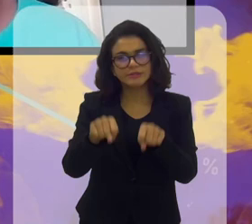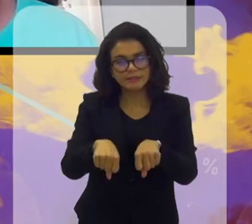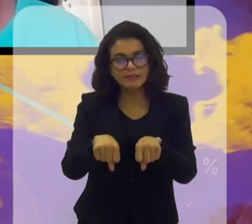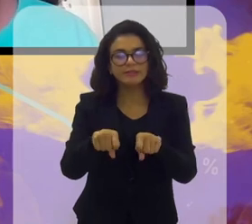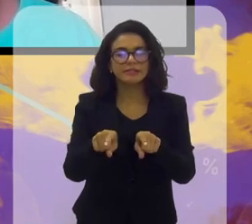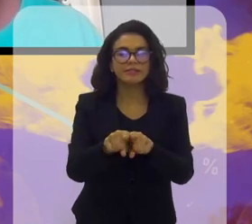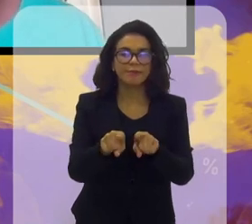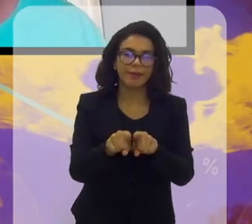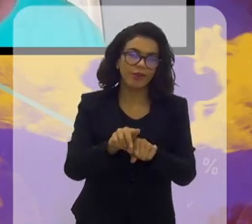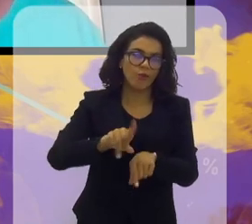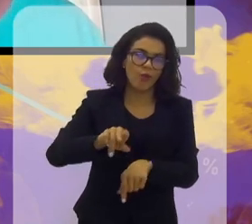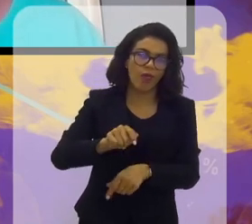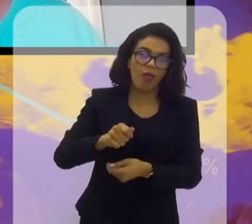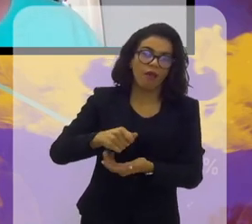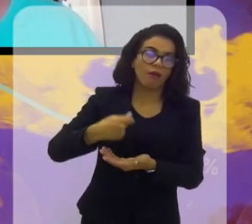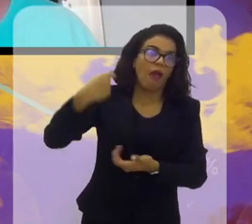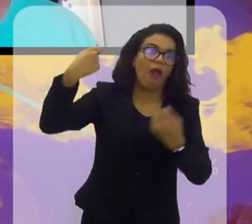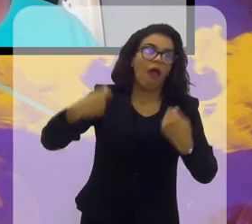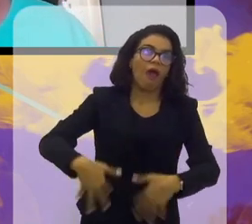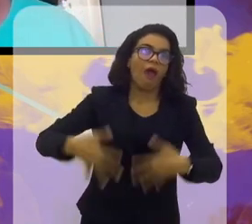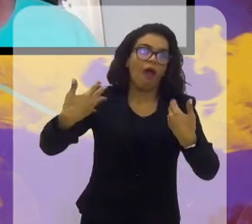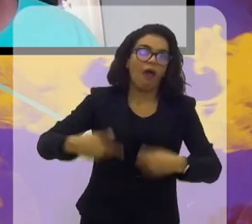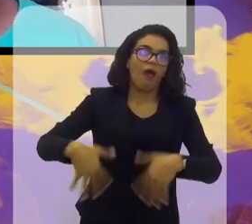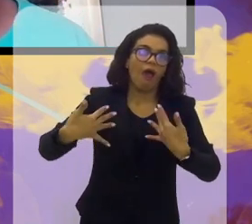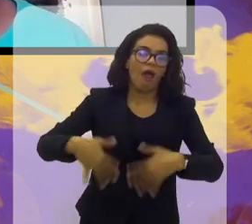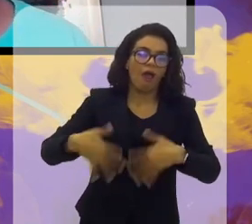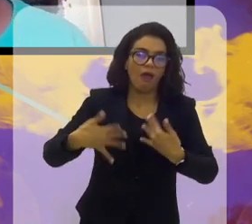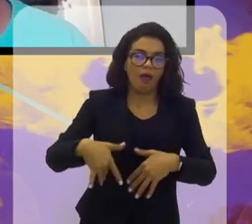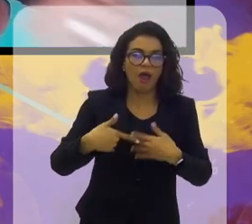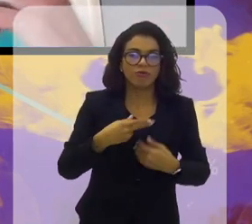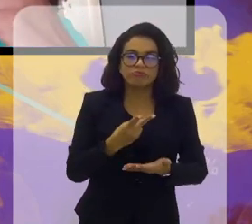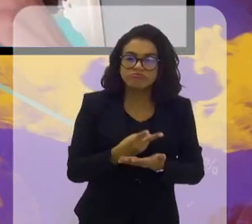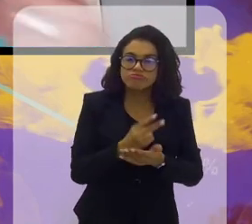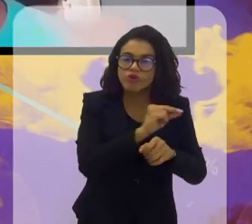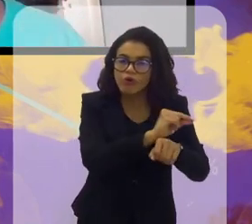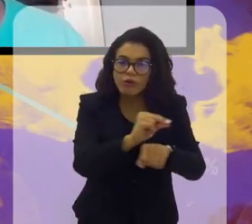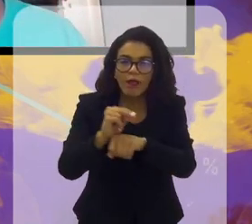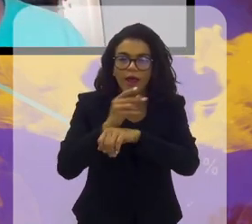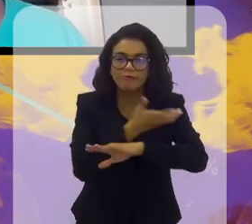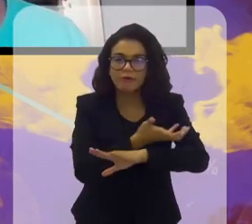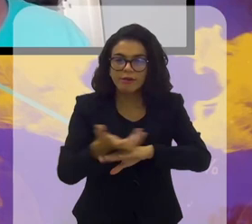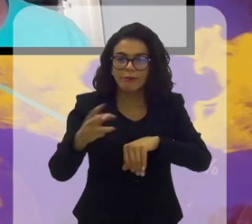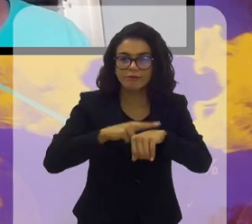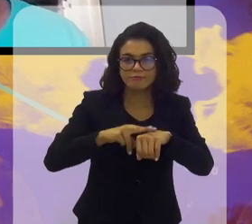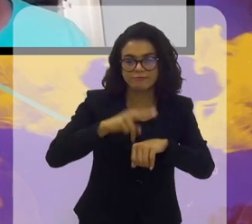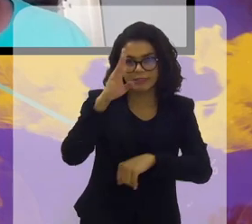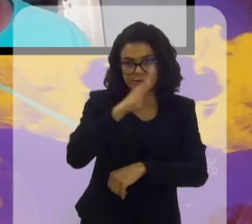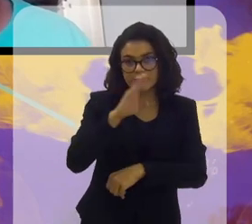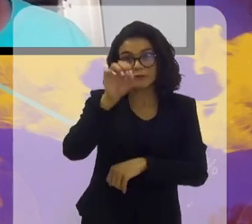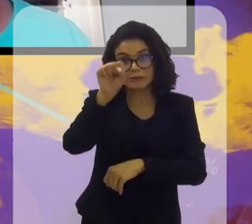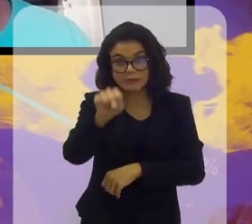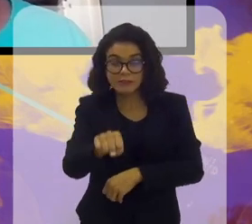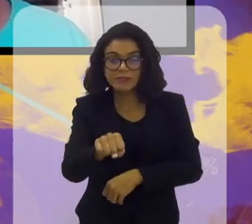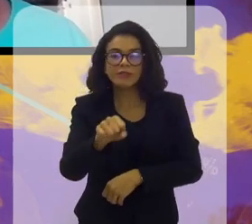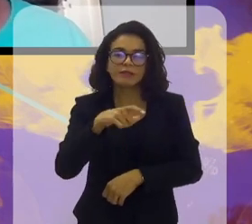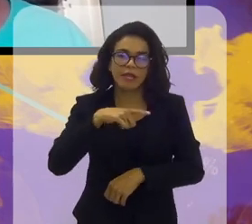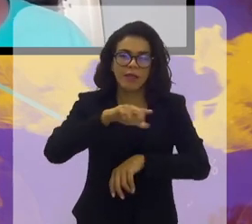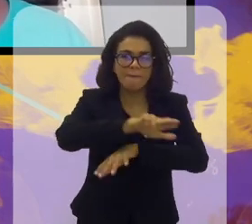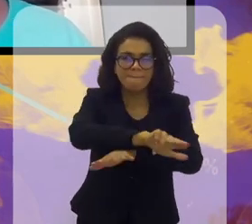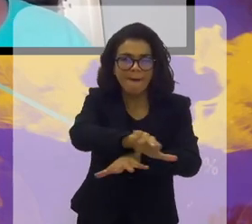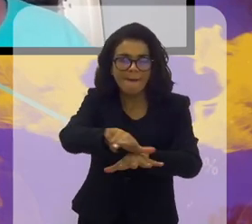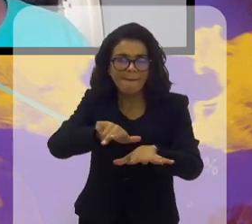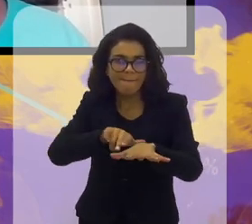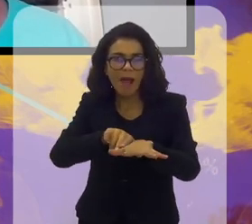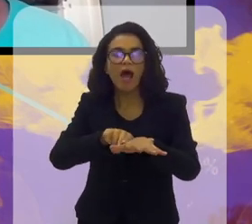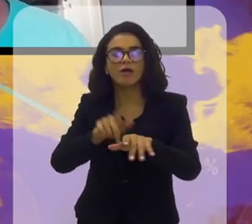possível e não é tão caro assim fazer bons gramados e manter bons gramados no Brasil. Então, sim, muitas das variedades usadas em